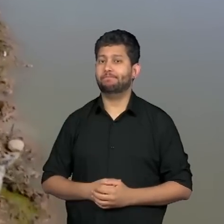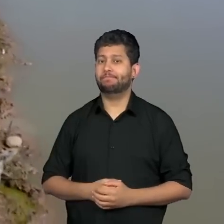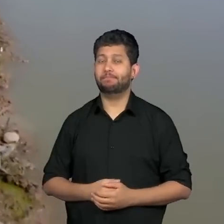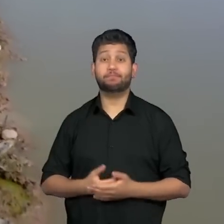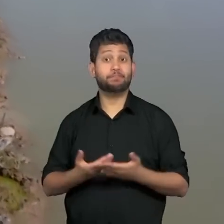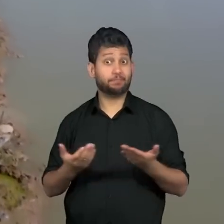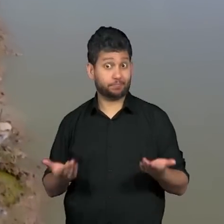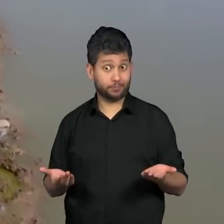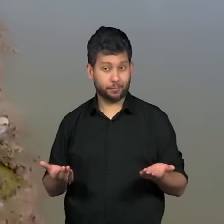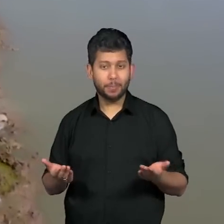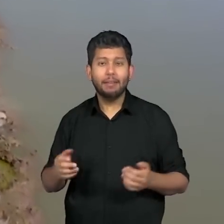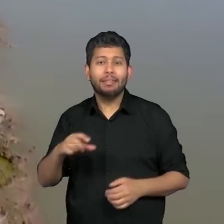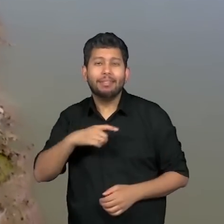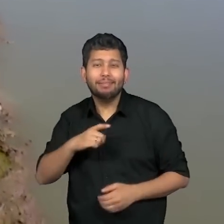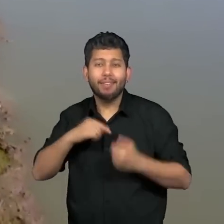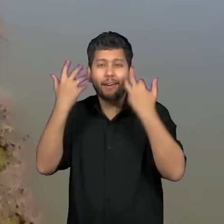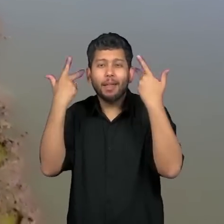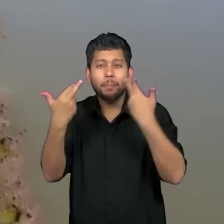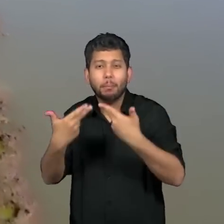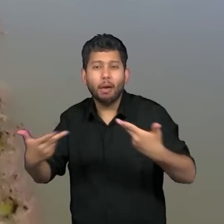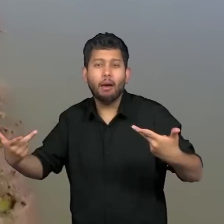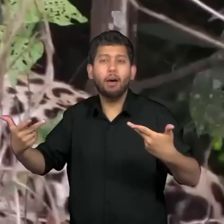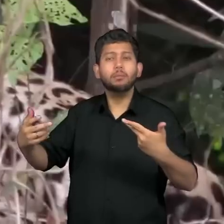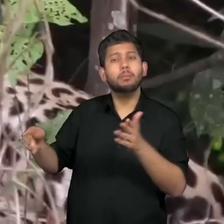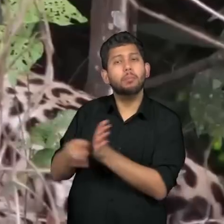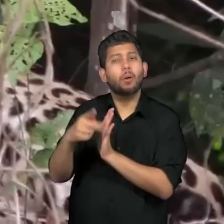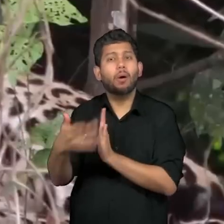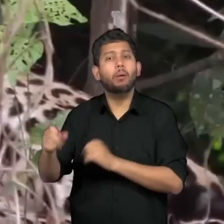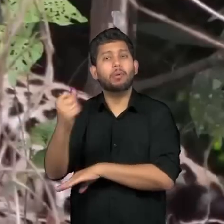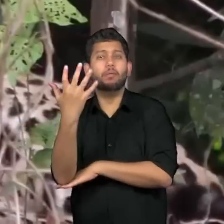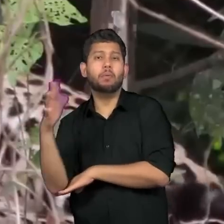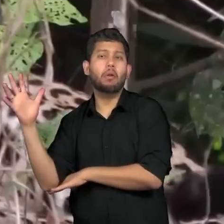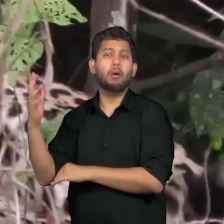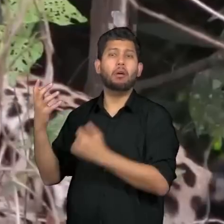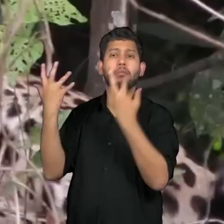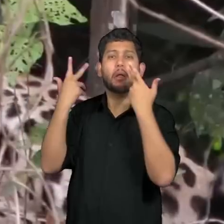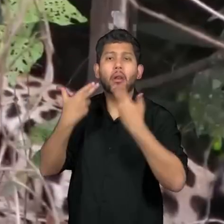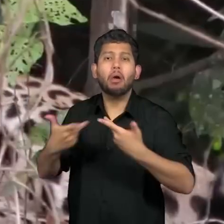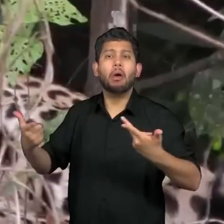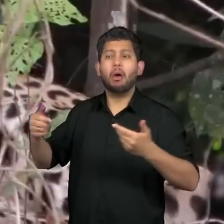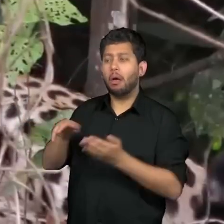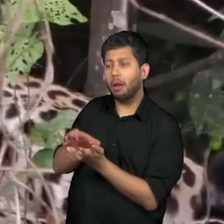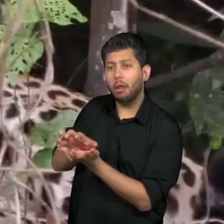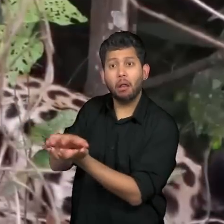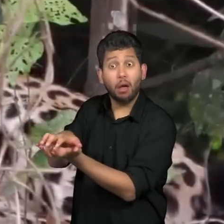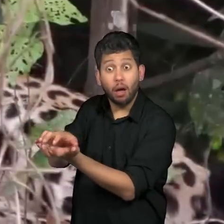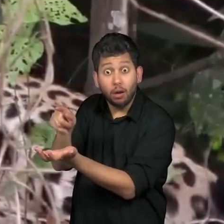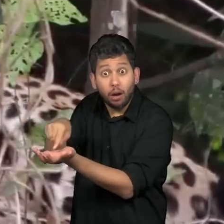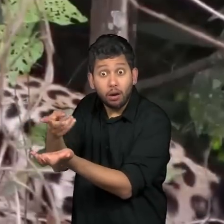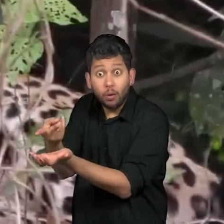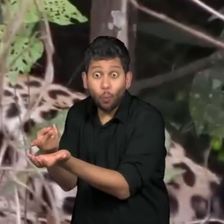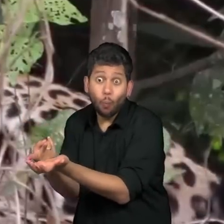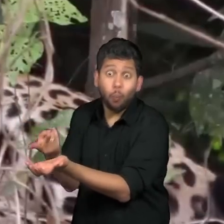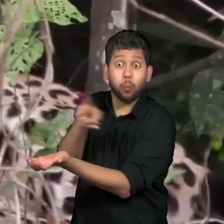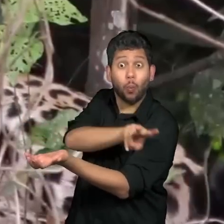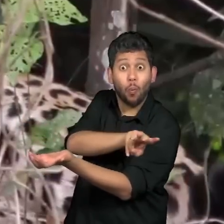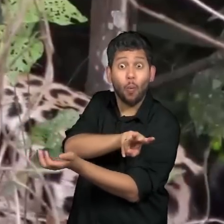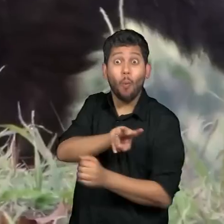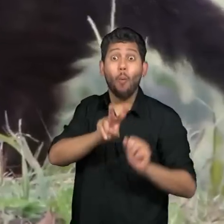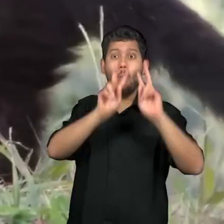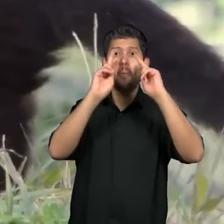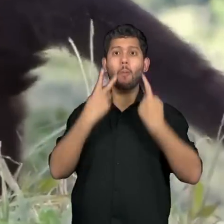O salto de micro-organismos de animais selvagens para outras espécies, em especial para os humanos, causando